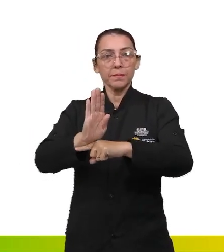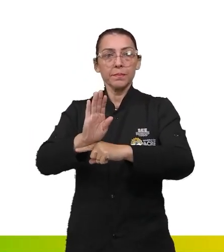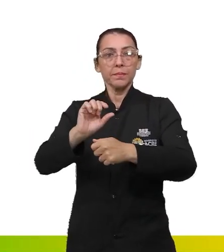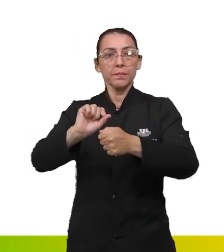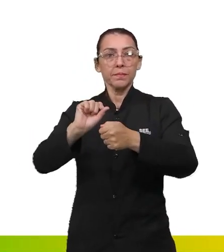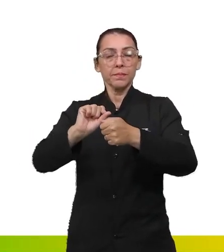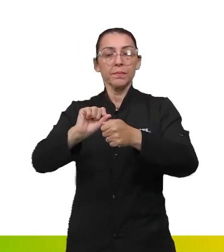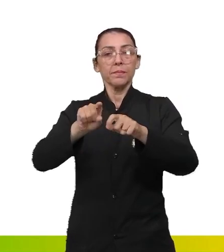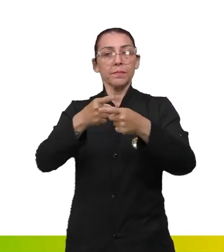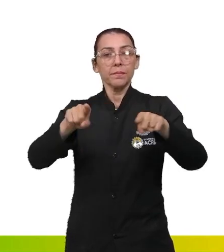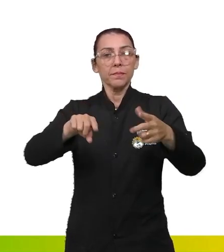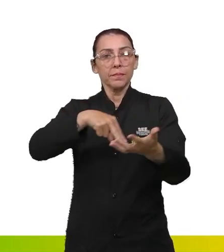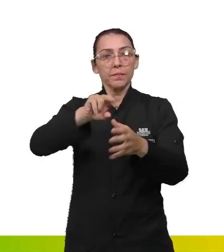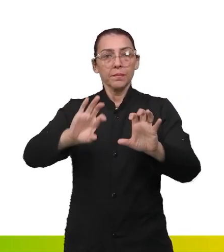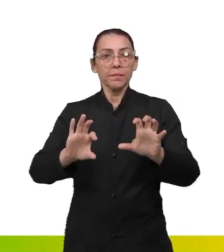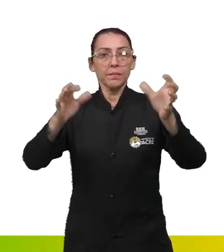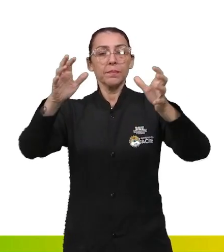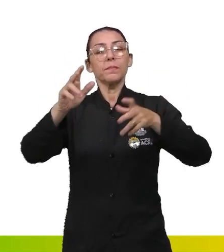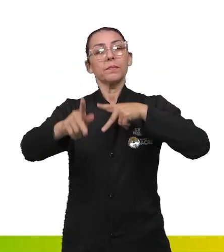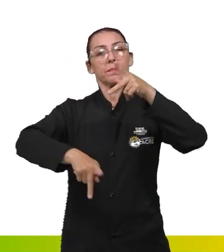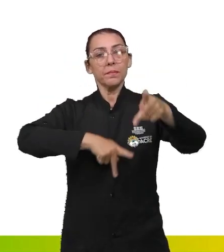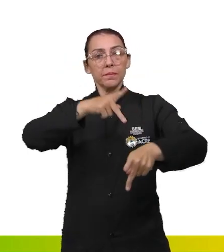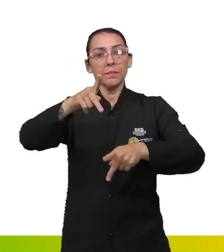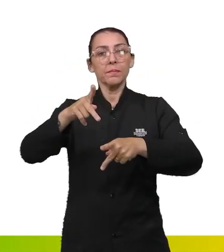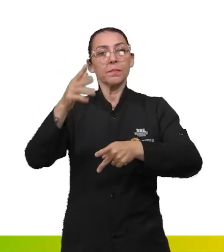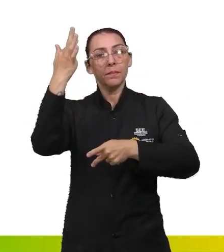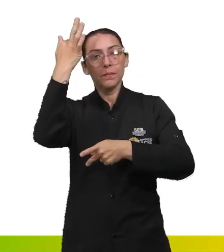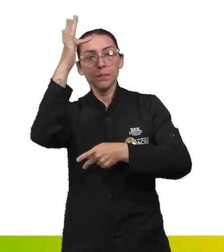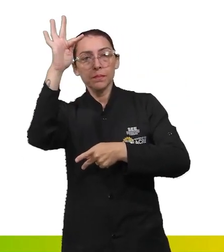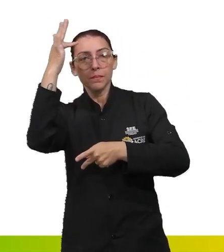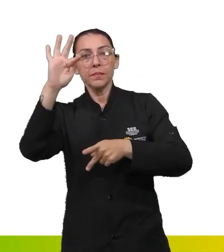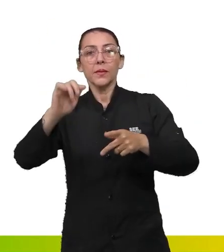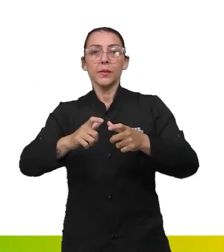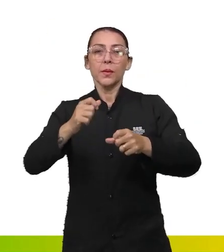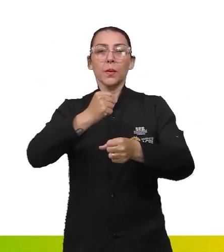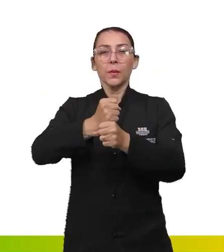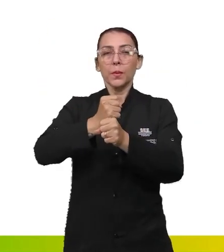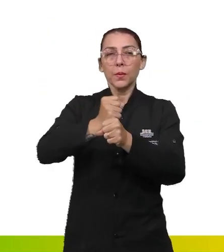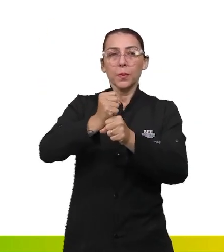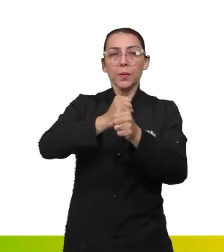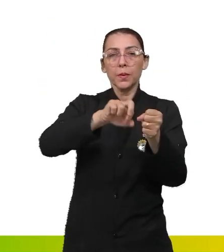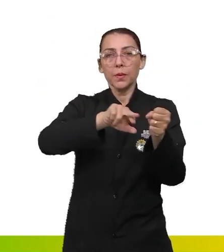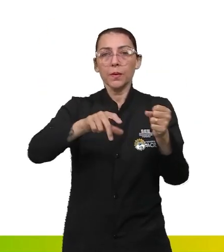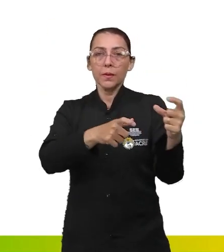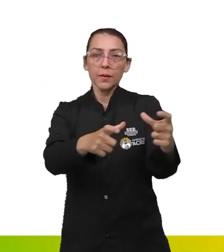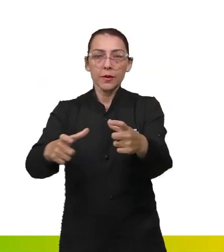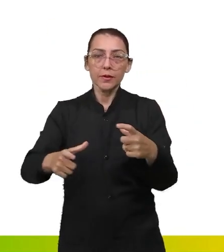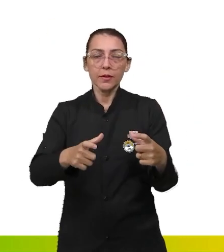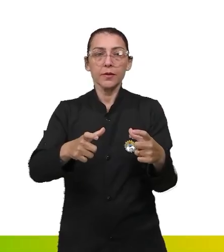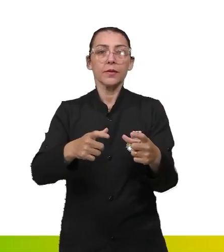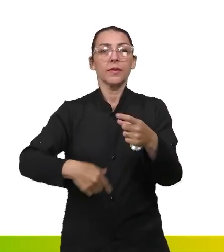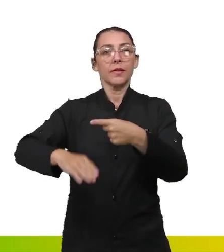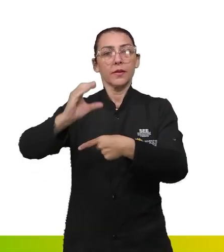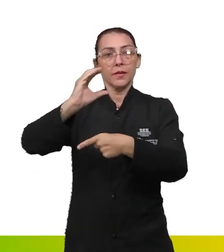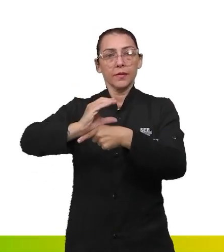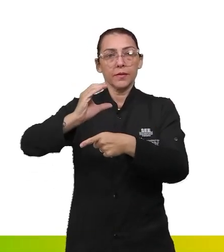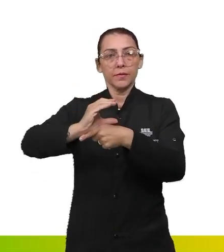a realização de festas populares e folclóricas ao longo do ano em diversas